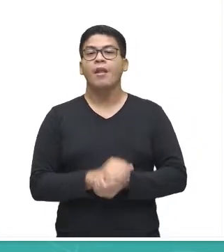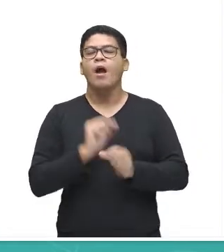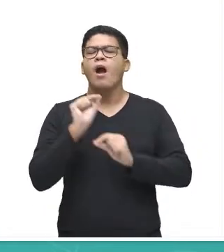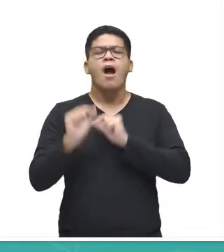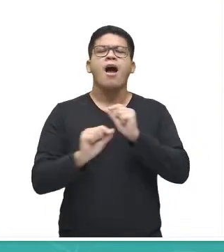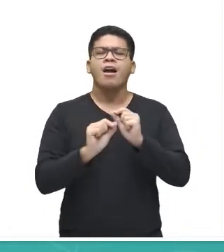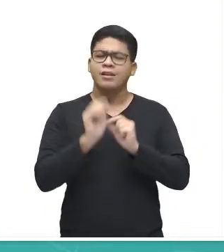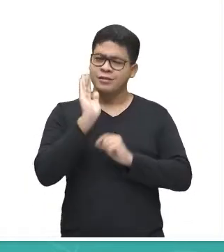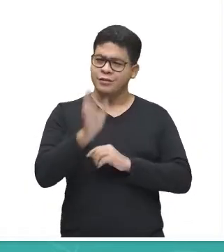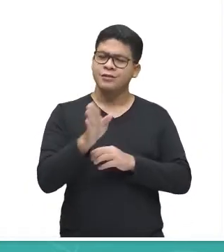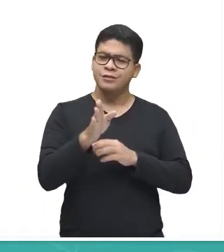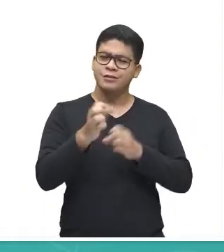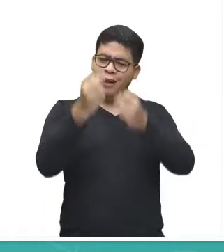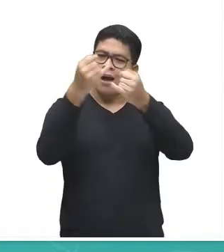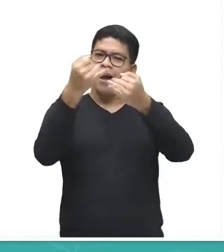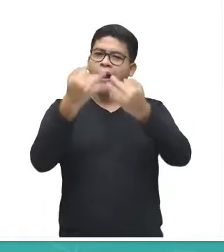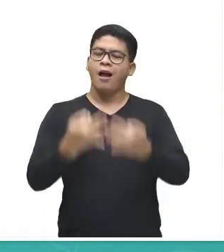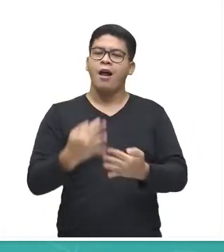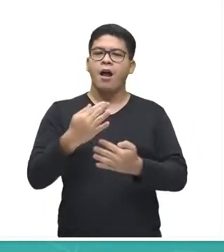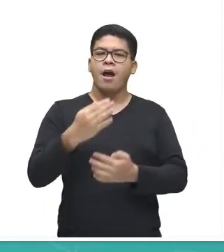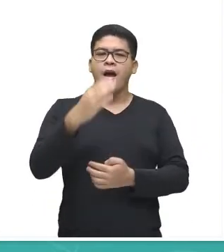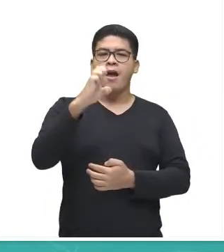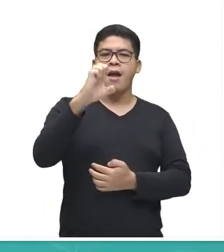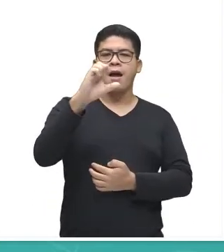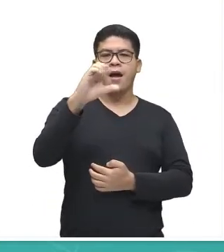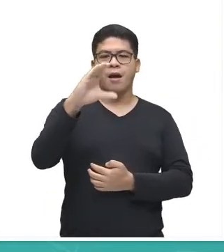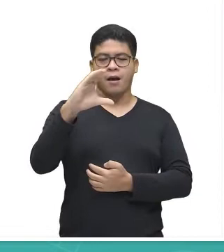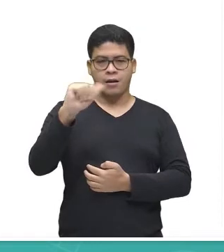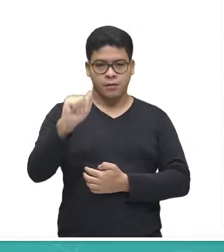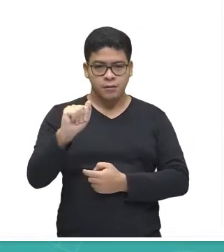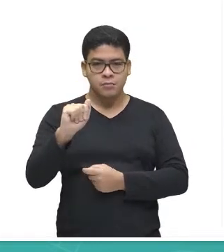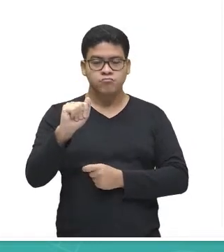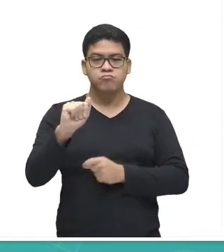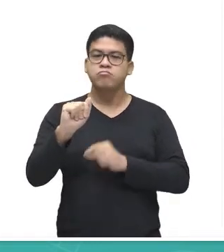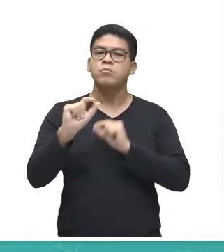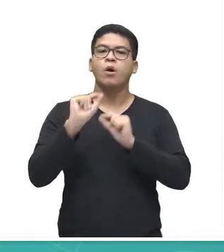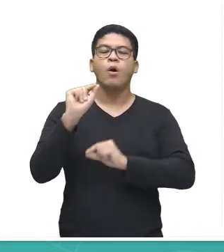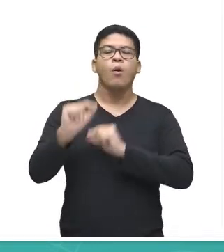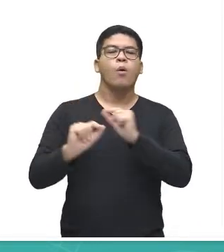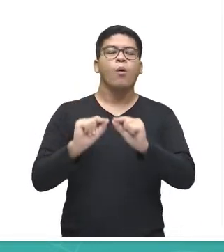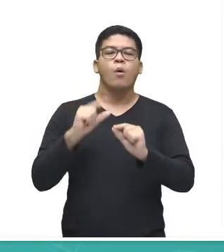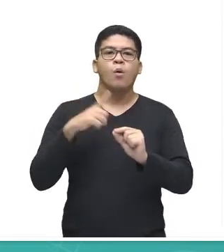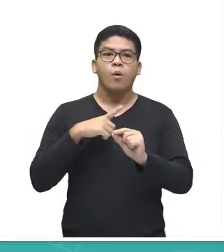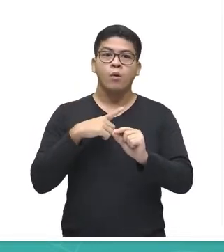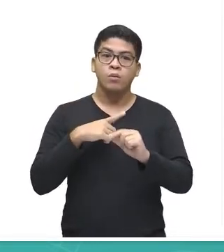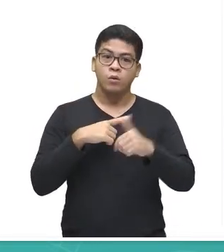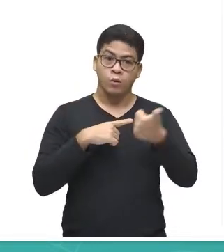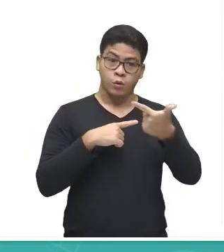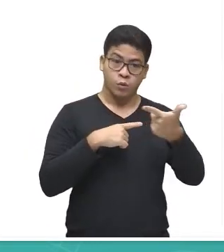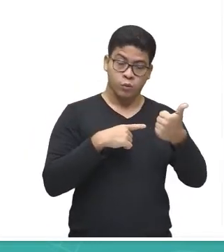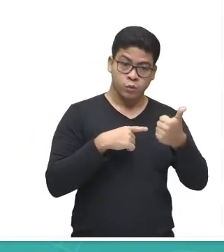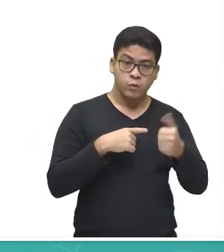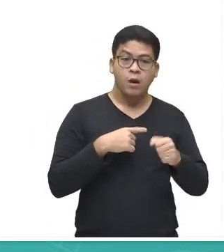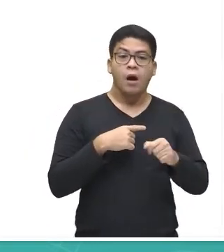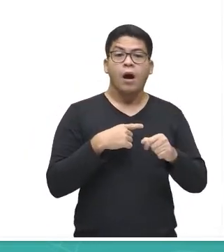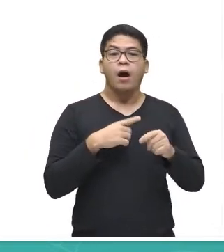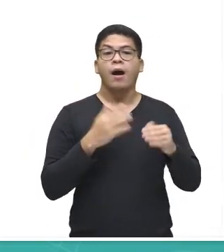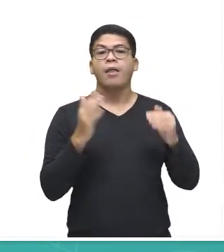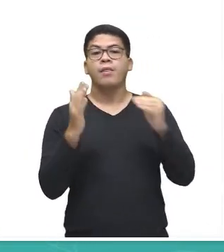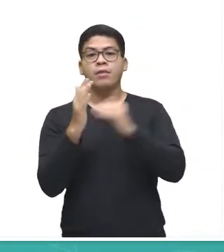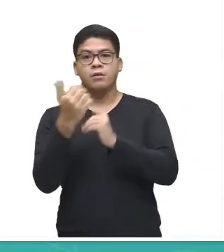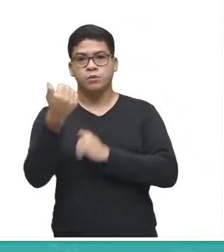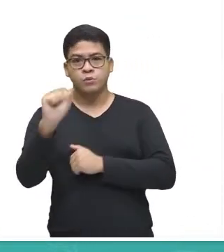da ECA, que a ECA estabelece já com uma idade diferente, de 12 a 18 anos. E eu lanço aqui